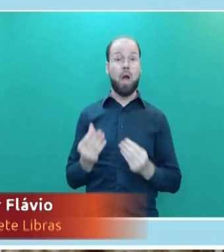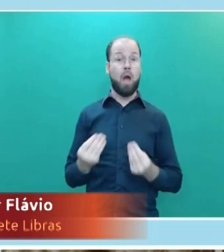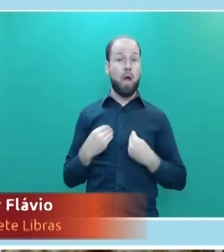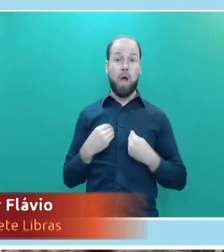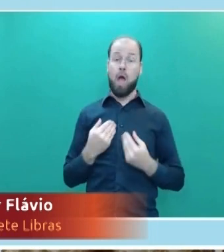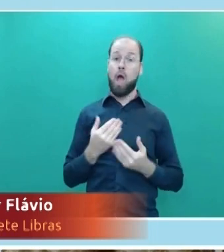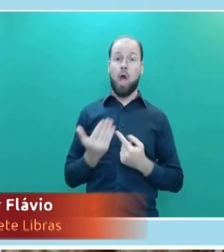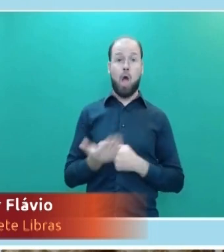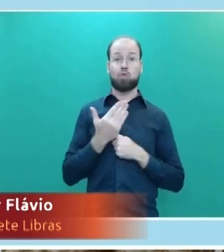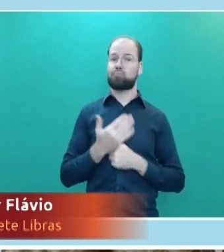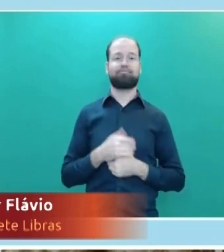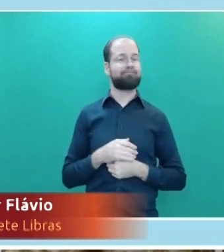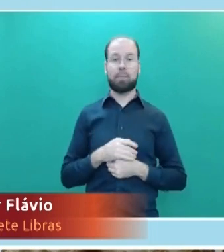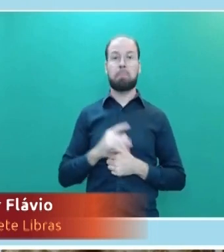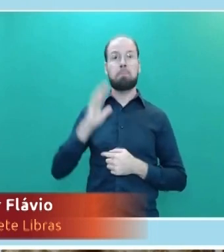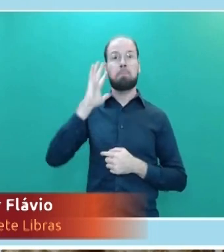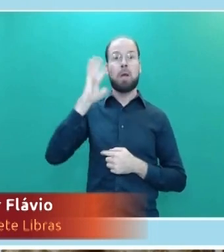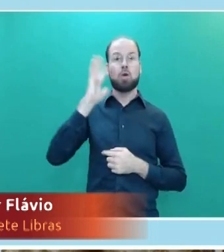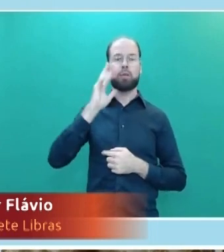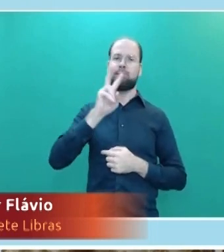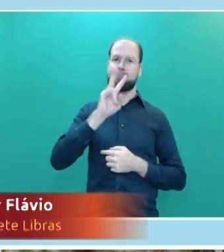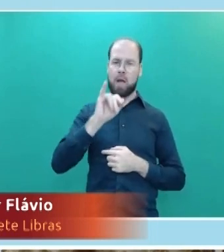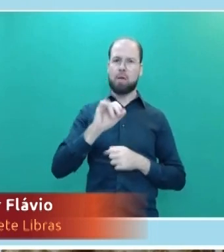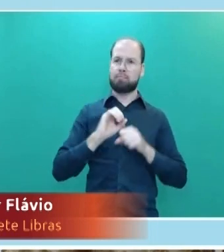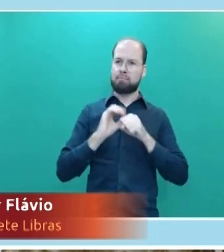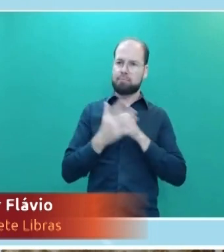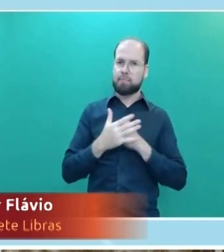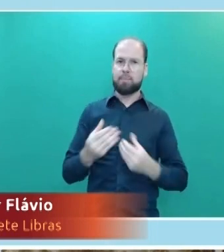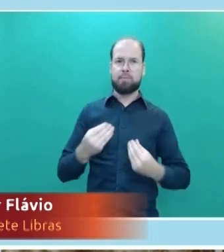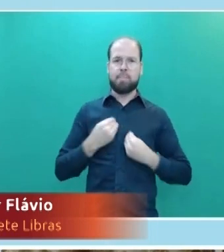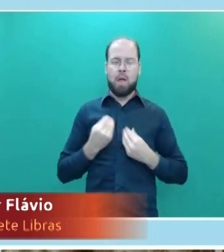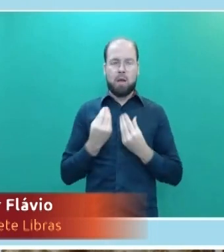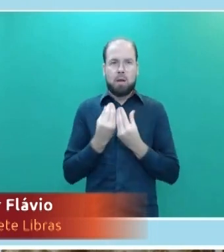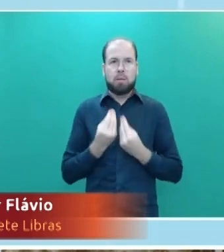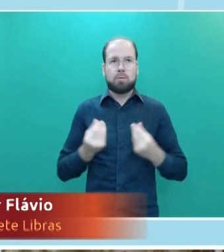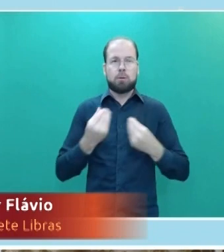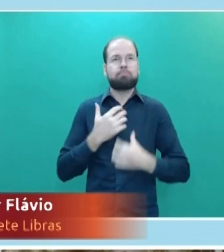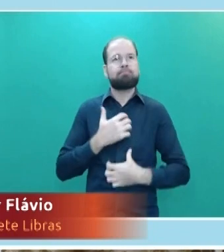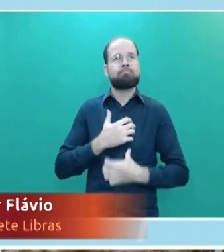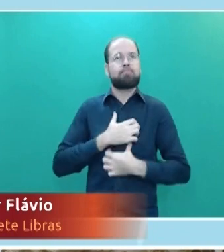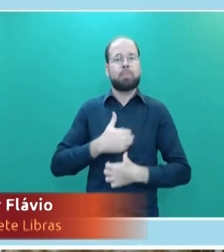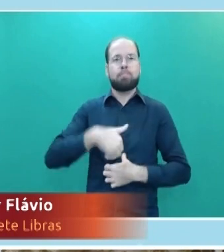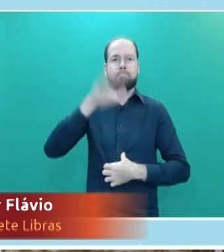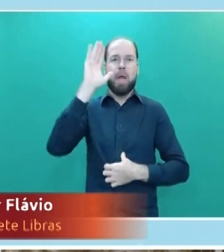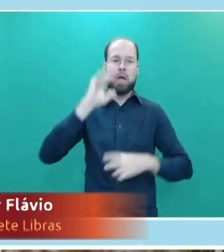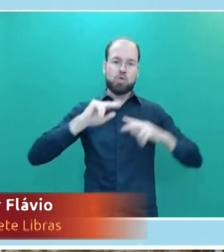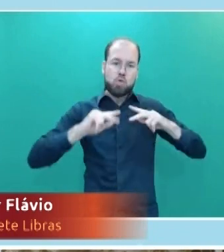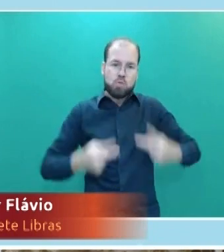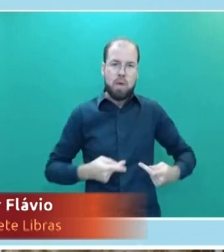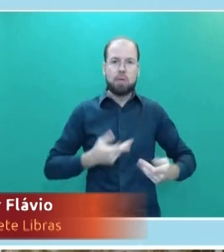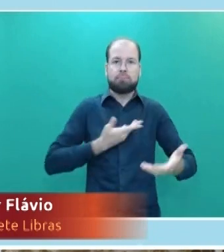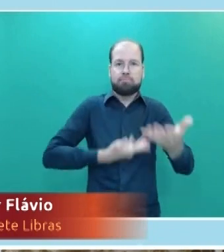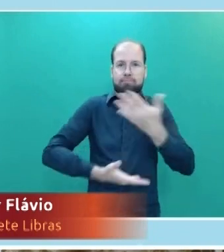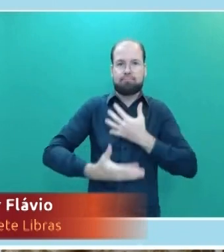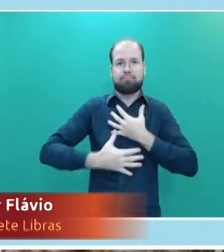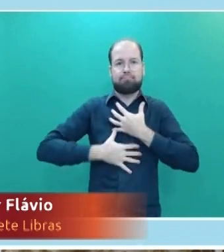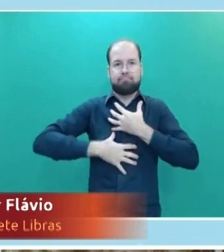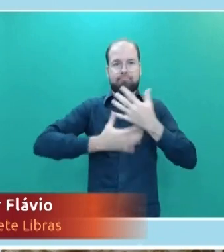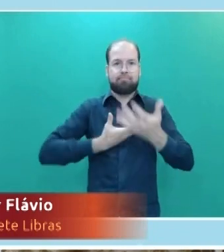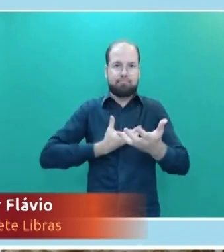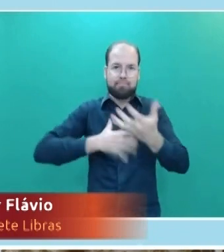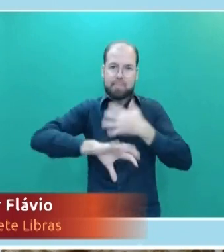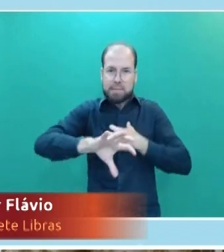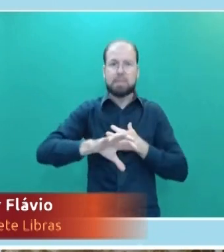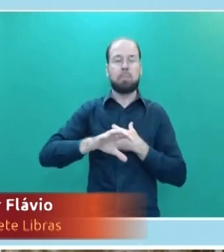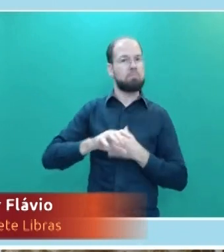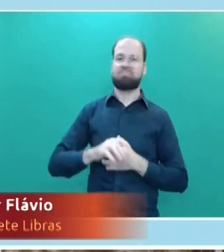que seríamos mais solidários, mais humanos, mais fraternos. Não nos tornou isso, né? Estamos a cada